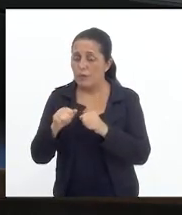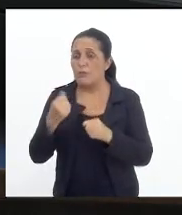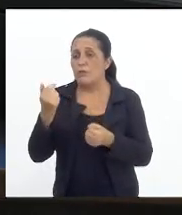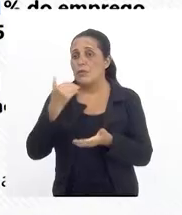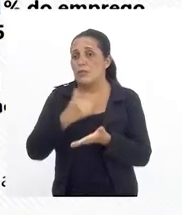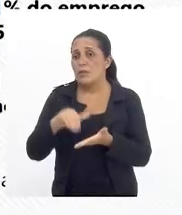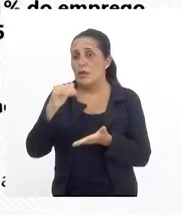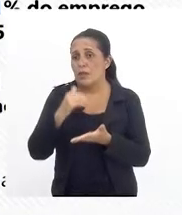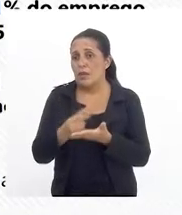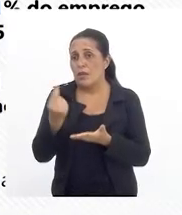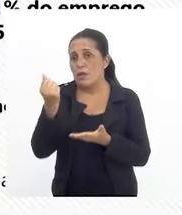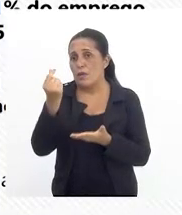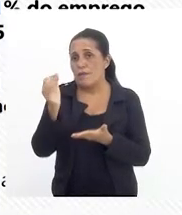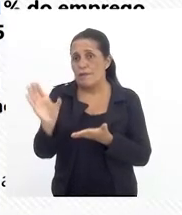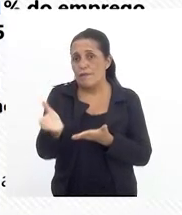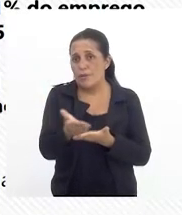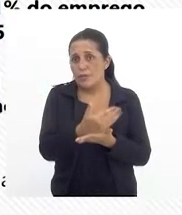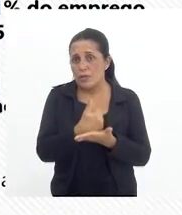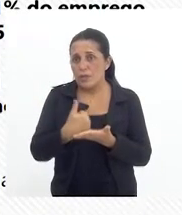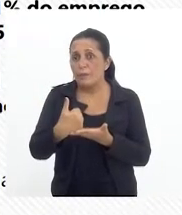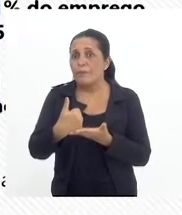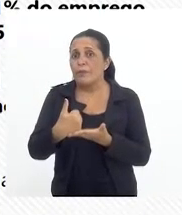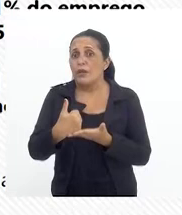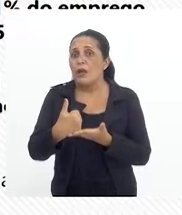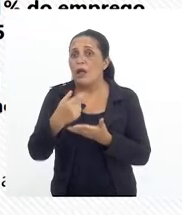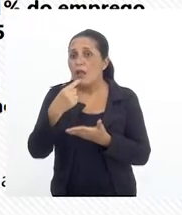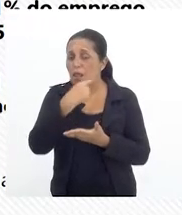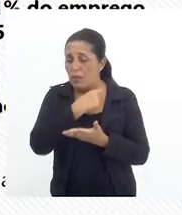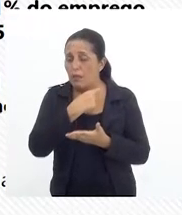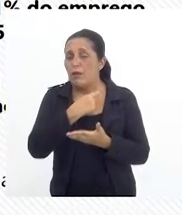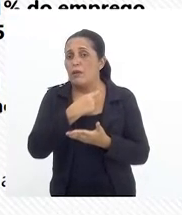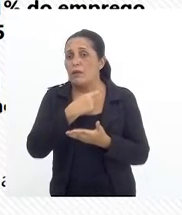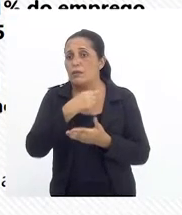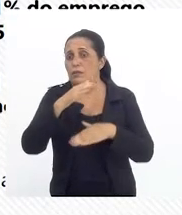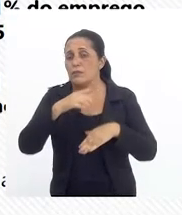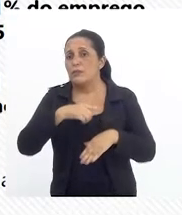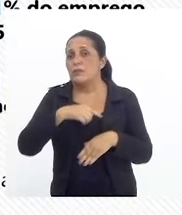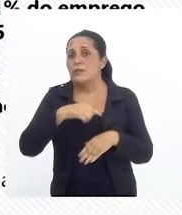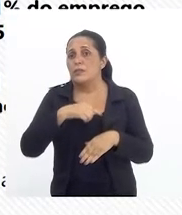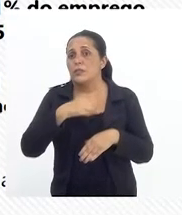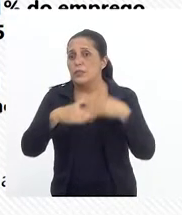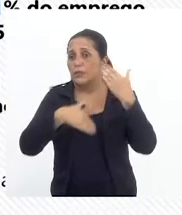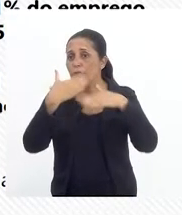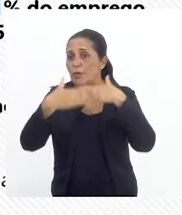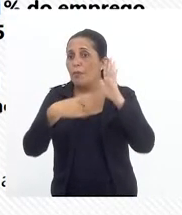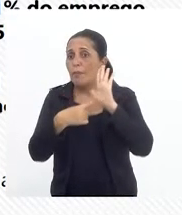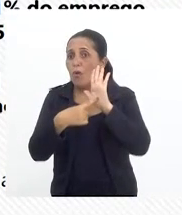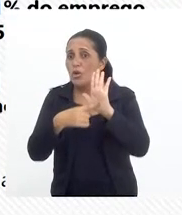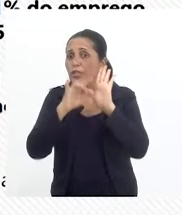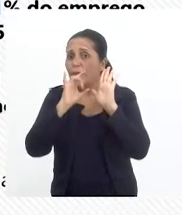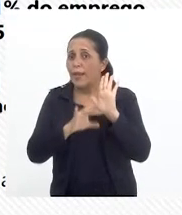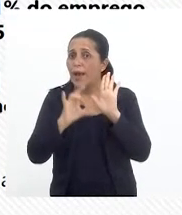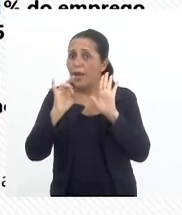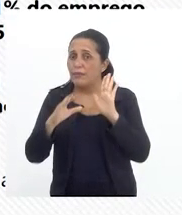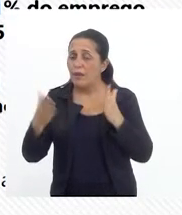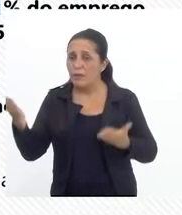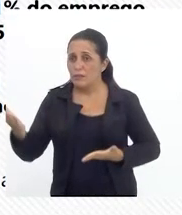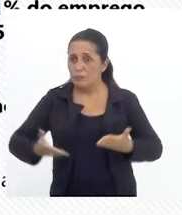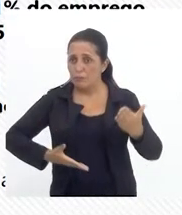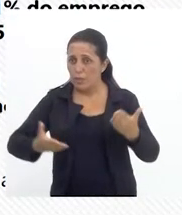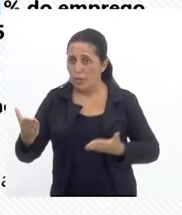fazenda é um trabalho econométrico desenvolvido por nós lá em que demonstra que para cada emprego